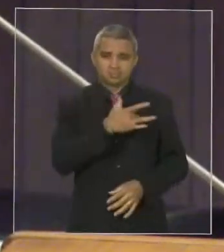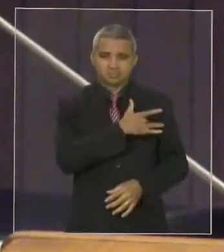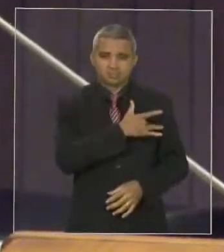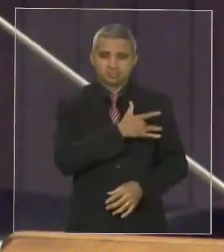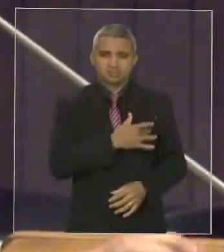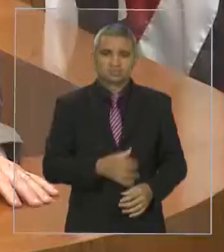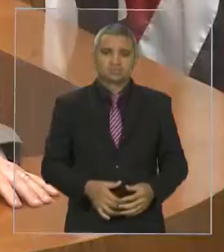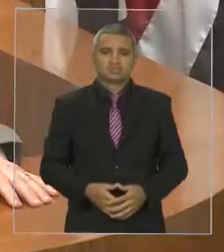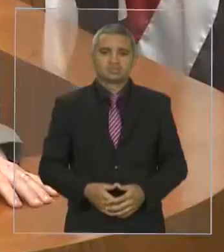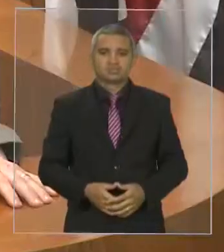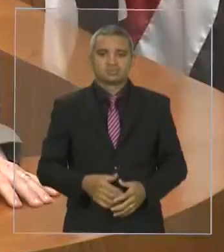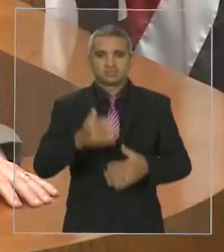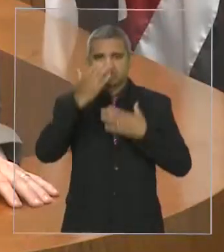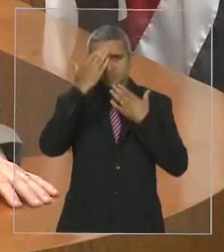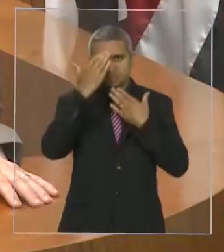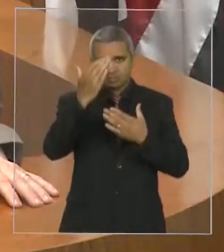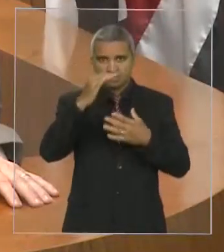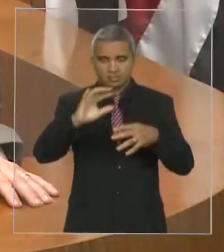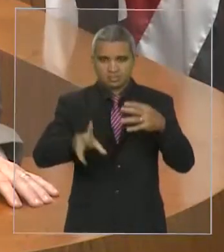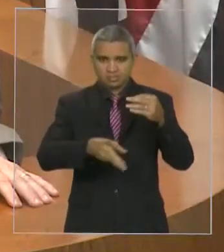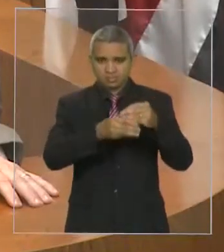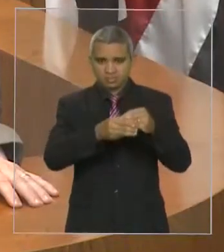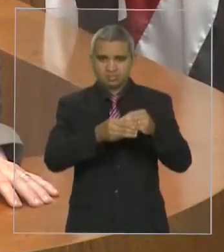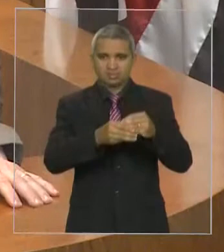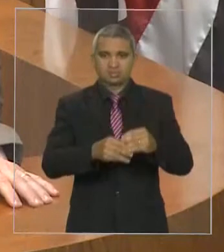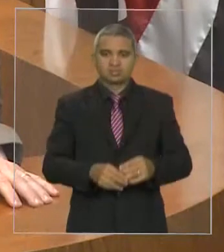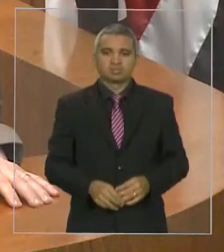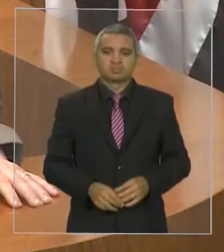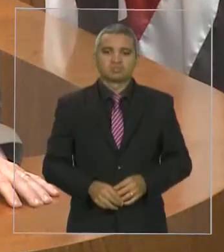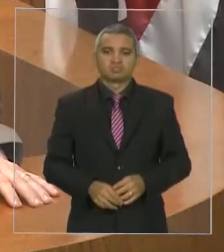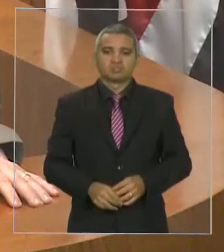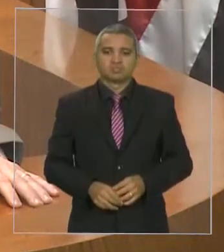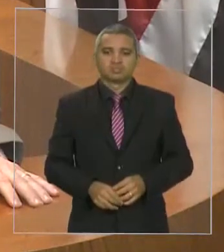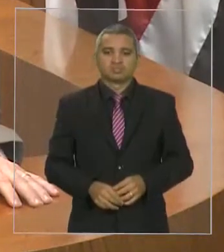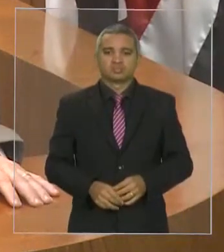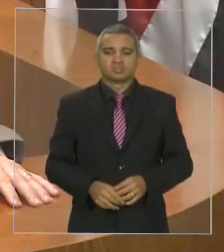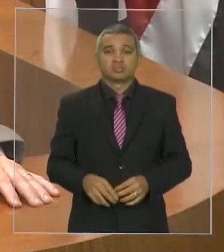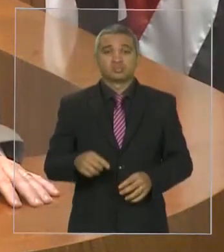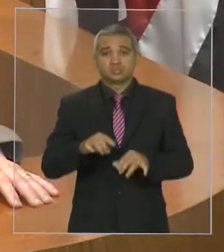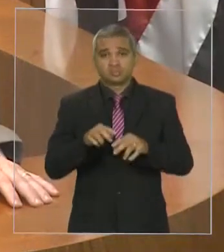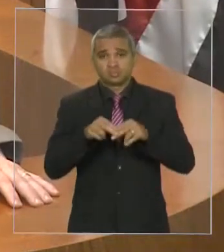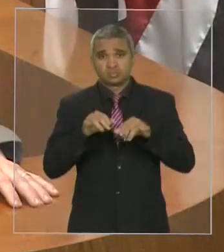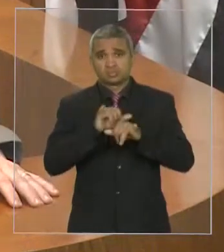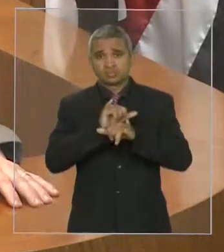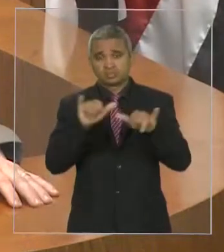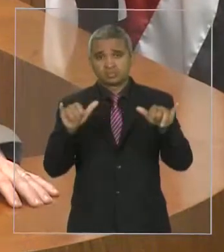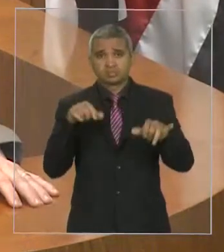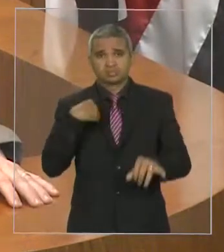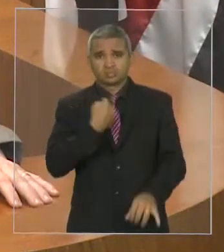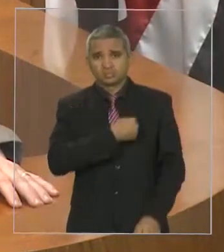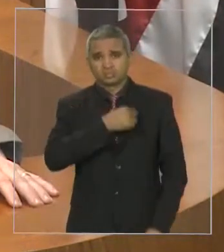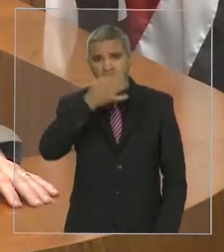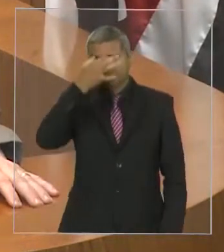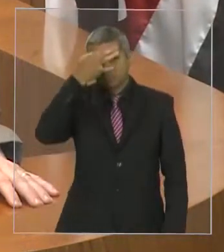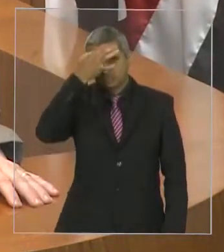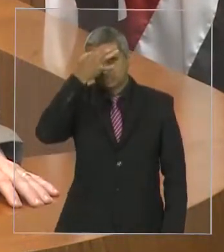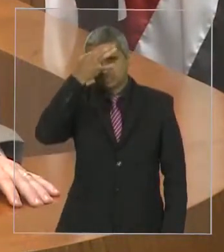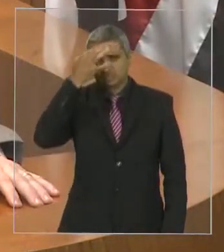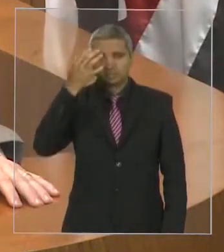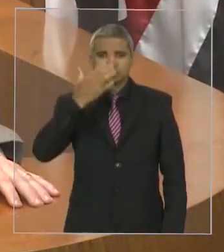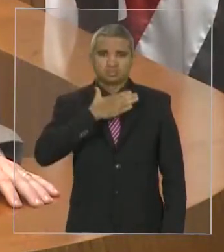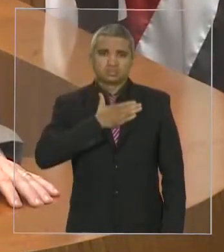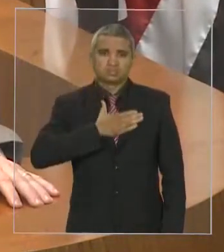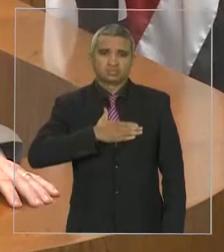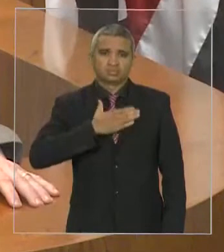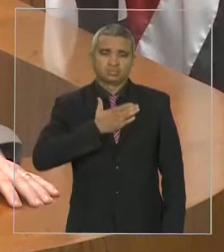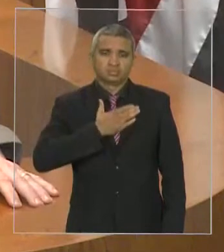Coutrinho, e vou concluir esse pronunciamento reafirmando a nossa consciência absolutamente tranquila e enfatizando à população